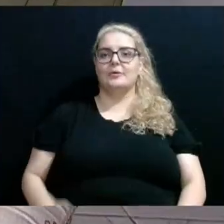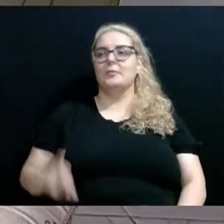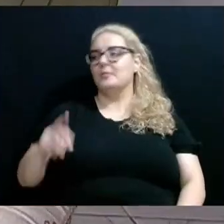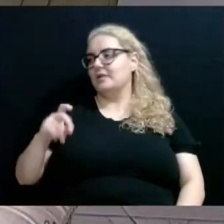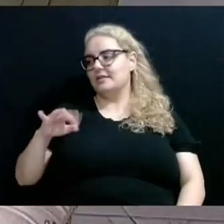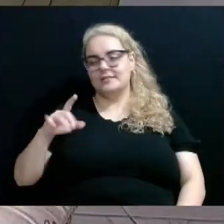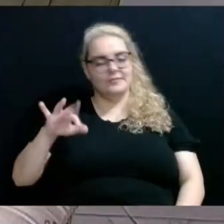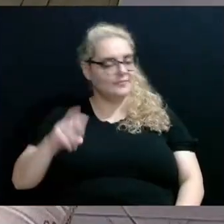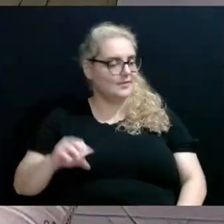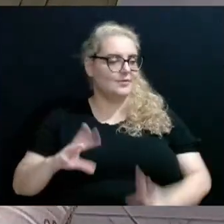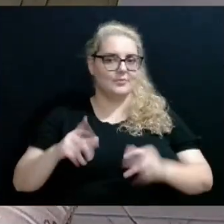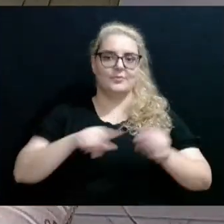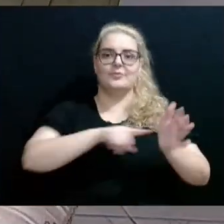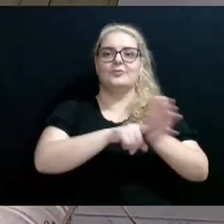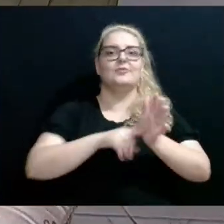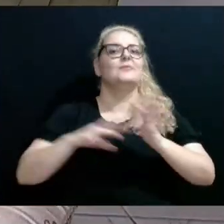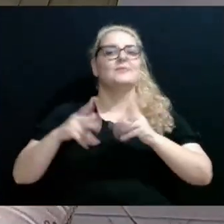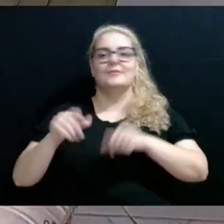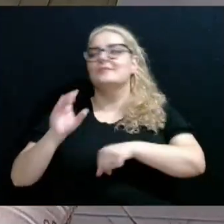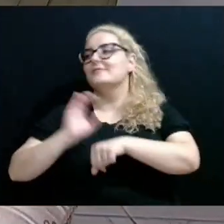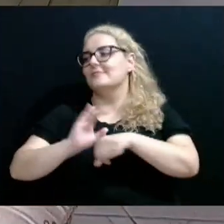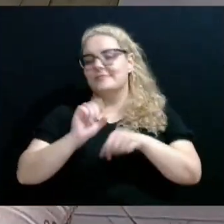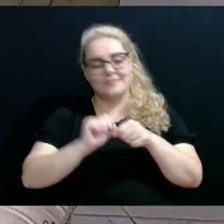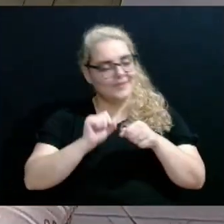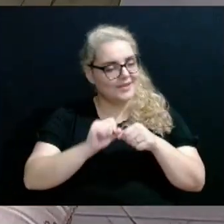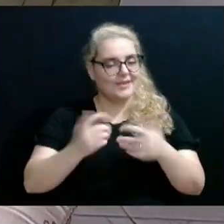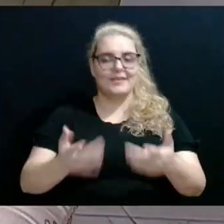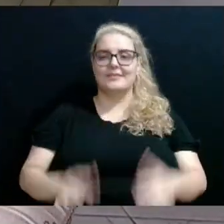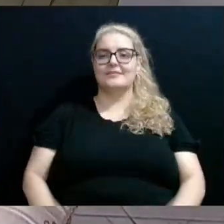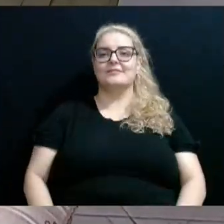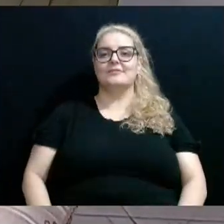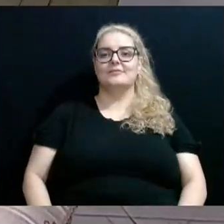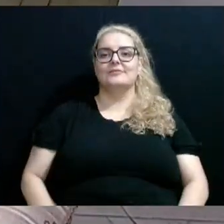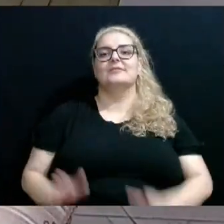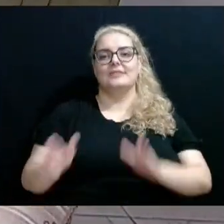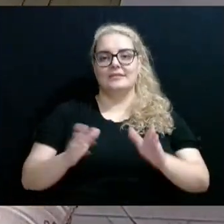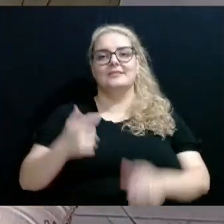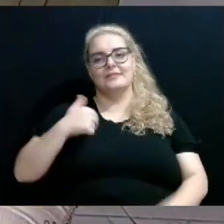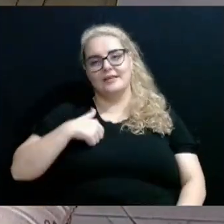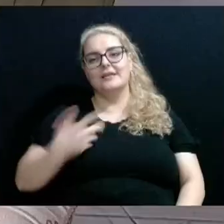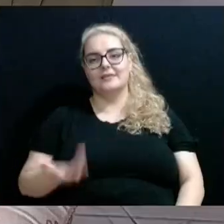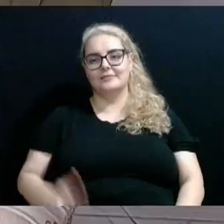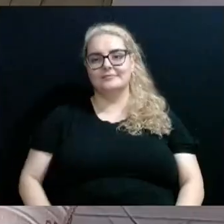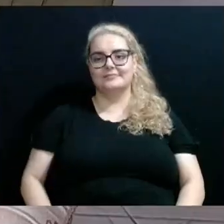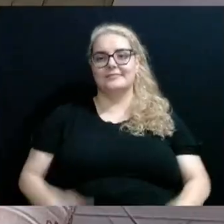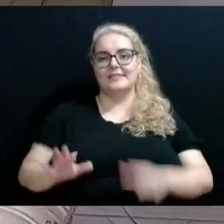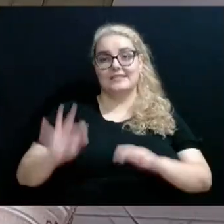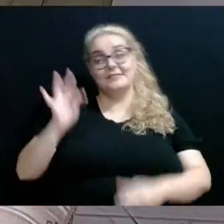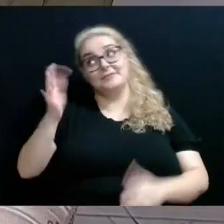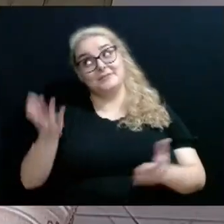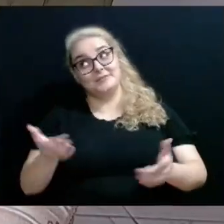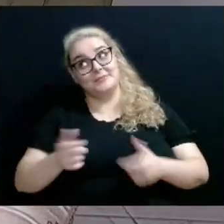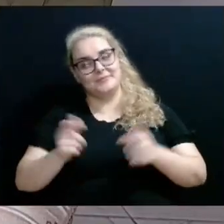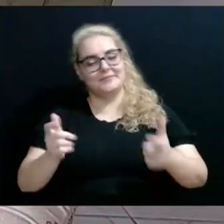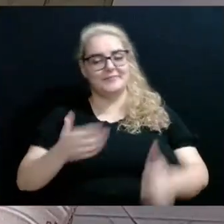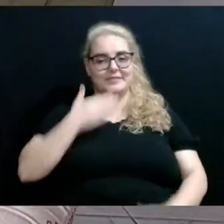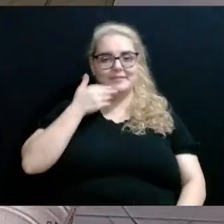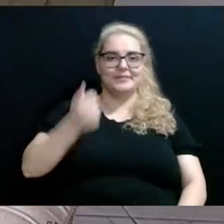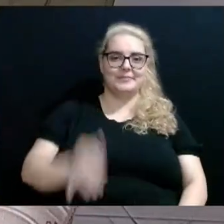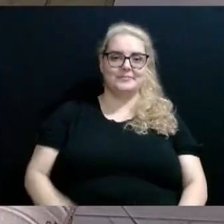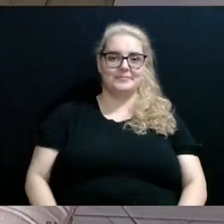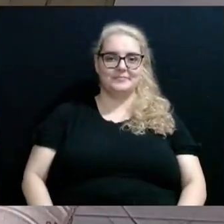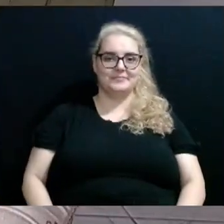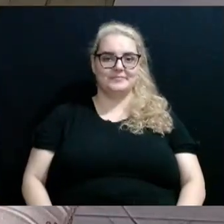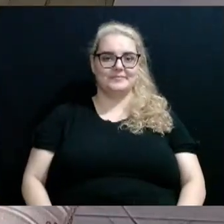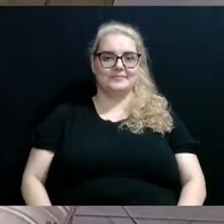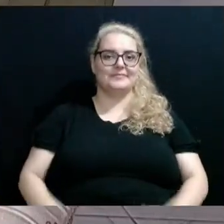tudo, pesquiso tudo. Faço tudo. Por enquanto é eu, mas quem sabe, né? Mais Sim. pra frente. E para chegar nesses